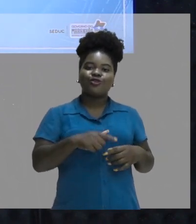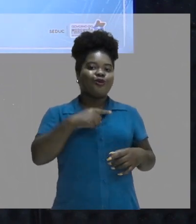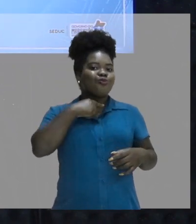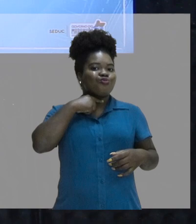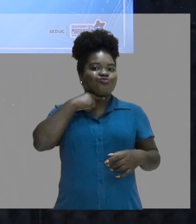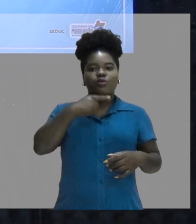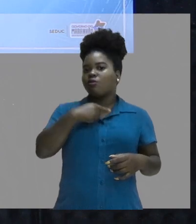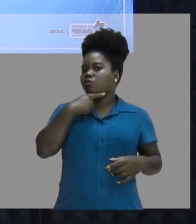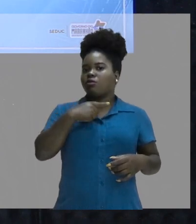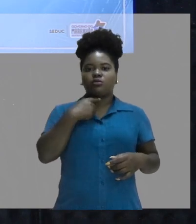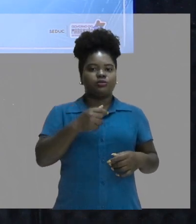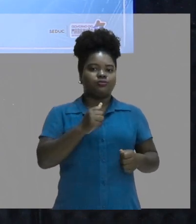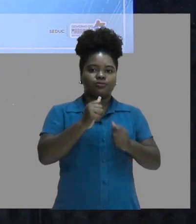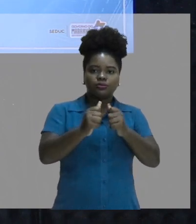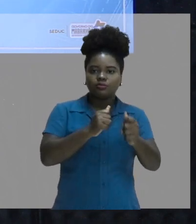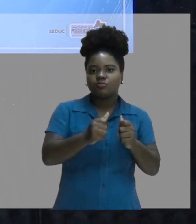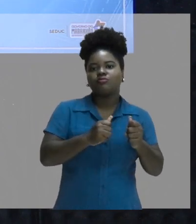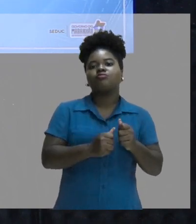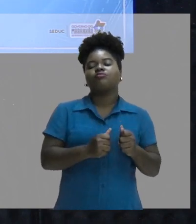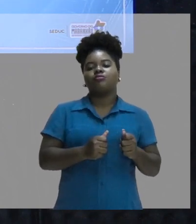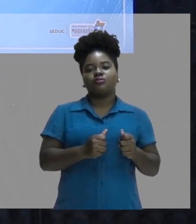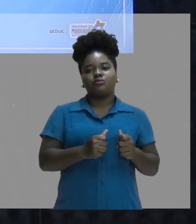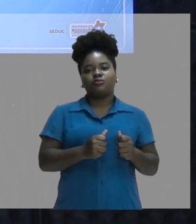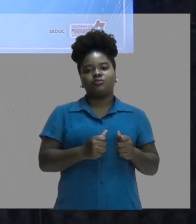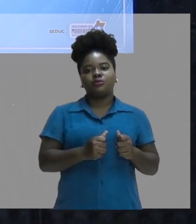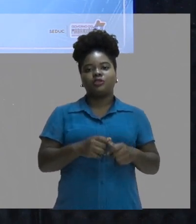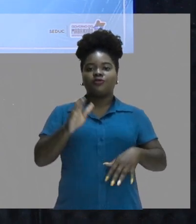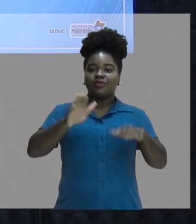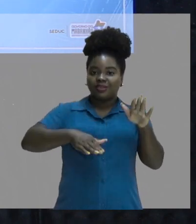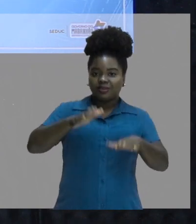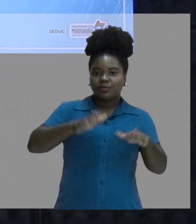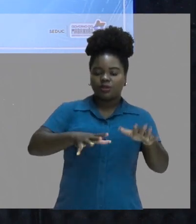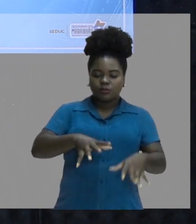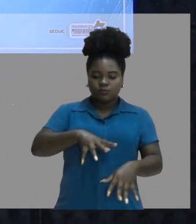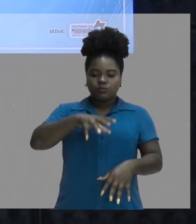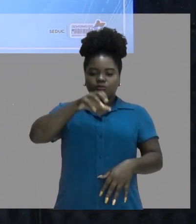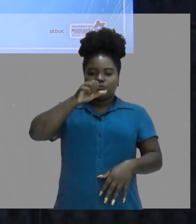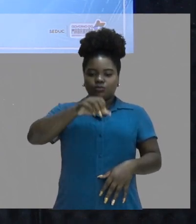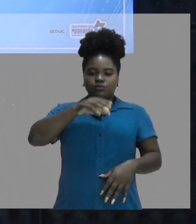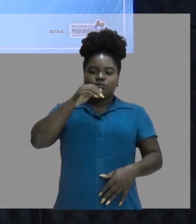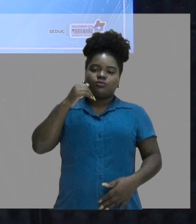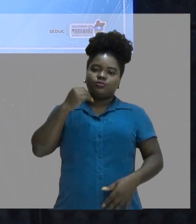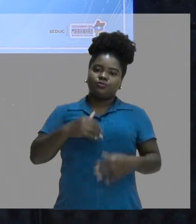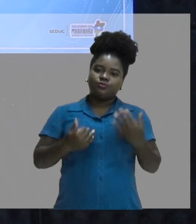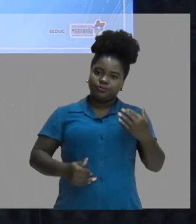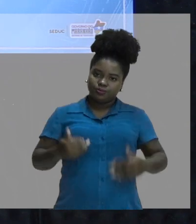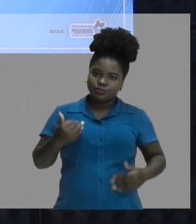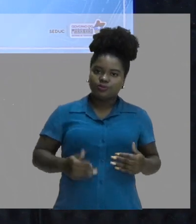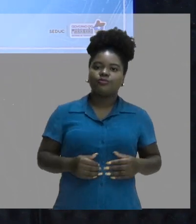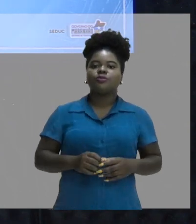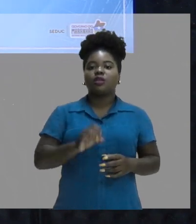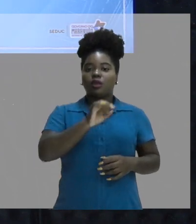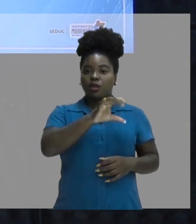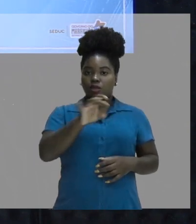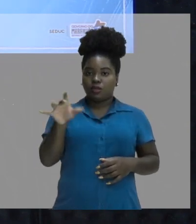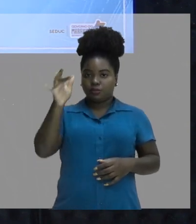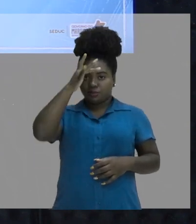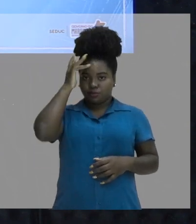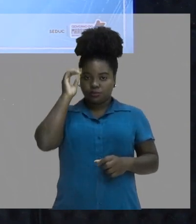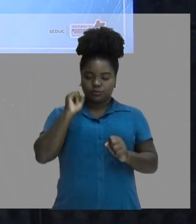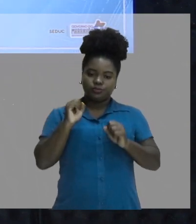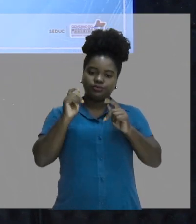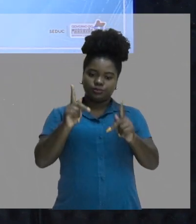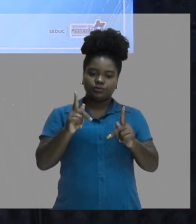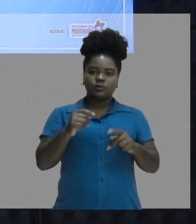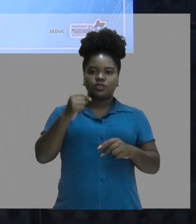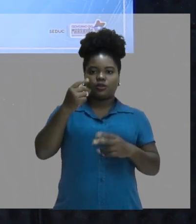da minha capacidade cardiorrespiratória, do meu condicionamento físico. Isso é individual, isso é de cada pessoa, tá certo? Tá